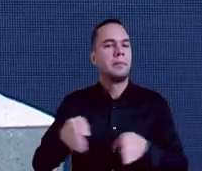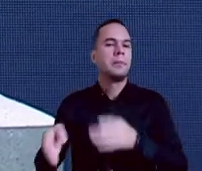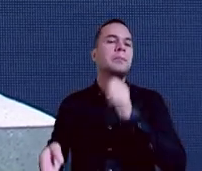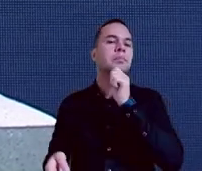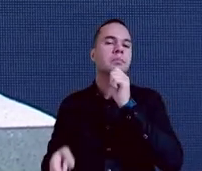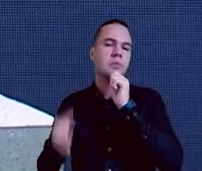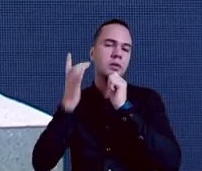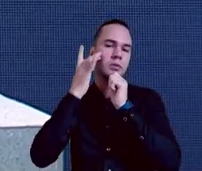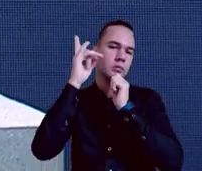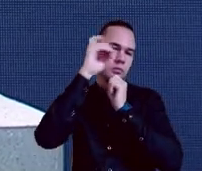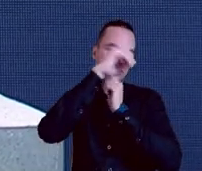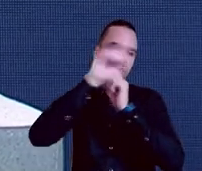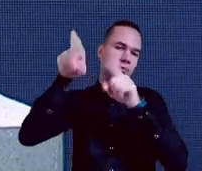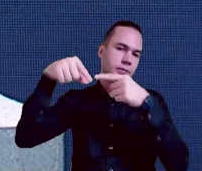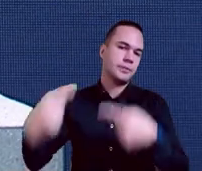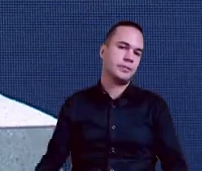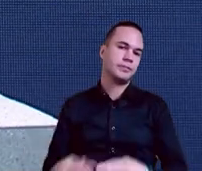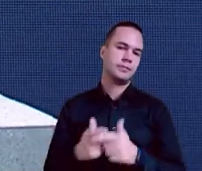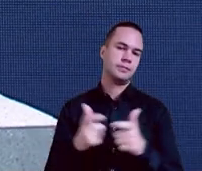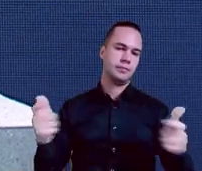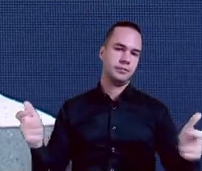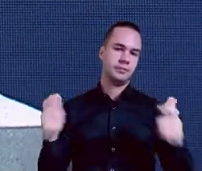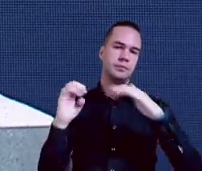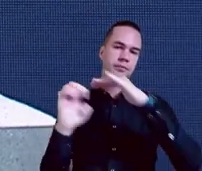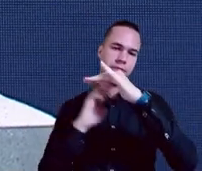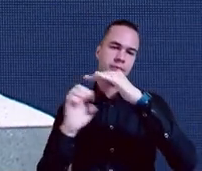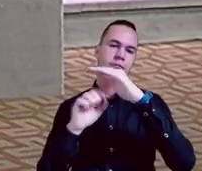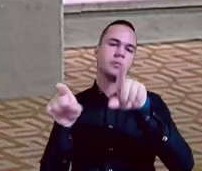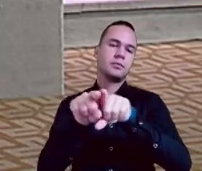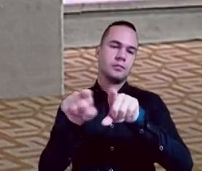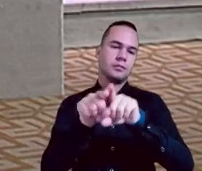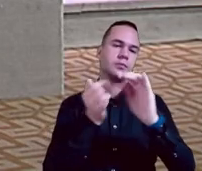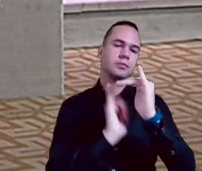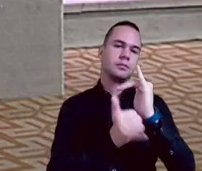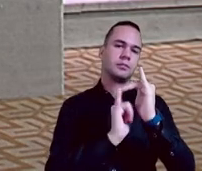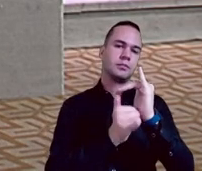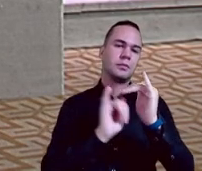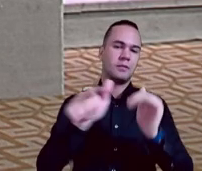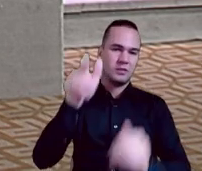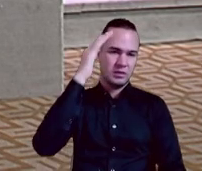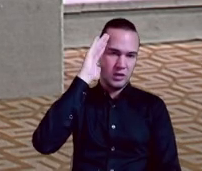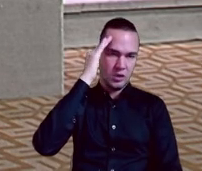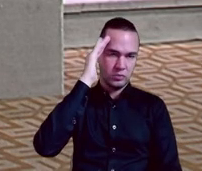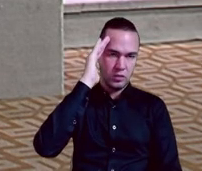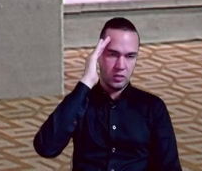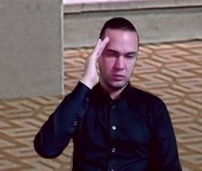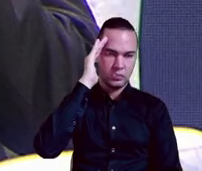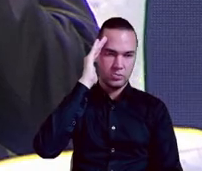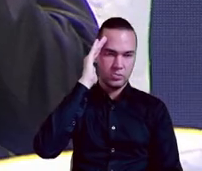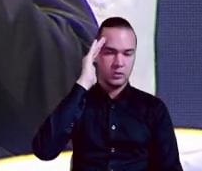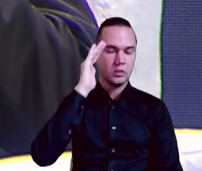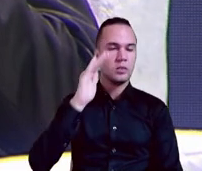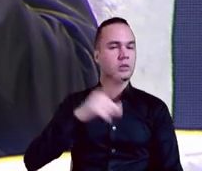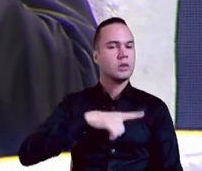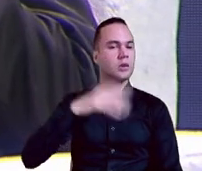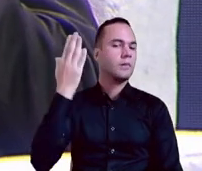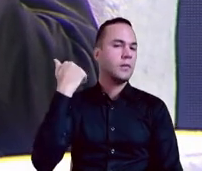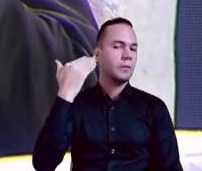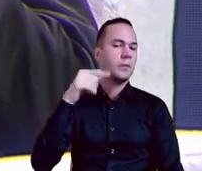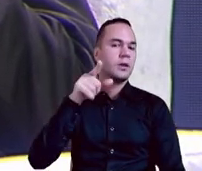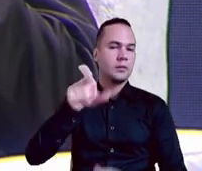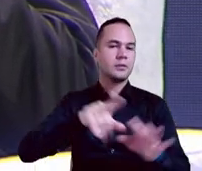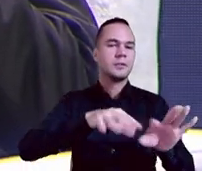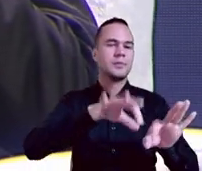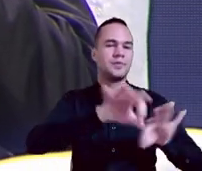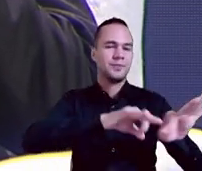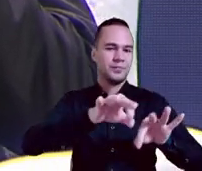desafios para o empreendedor para startuários mas você entende que houve um ajuste para uma